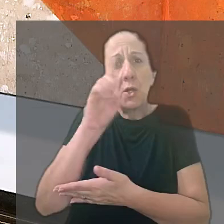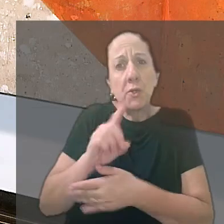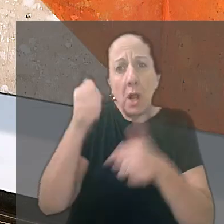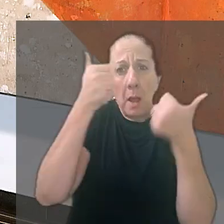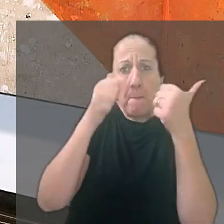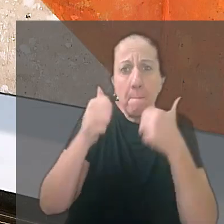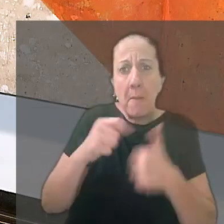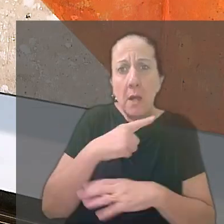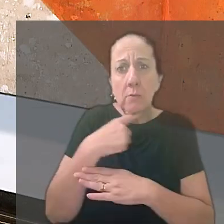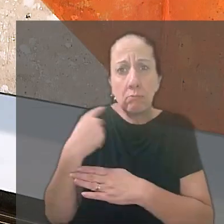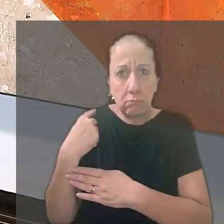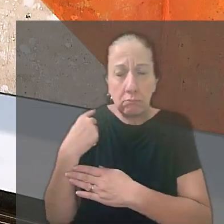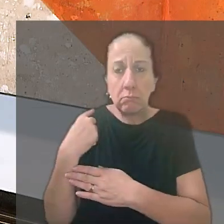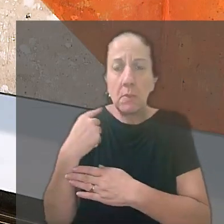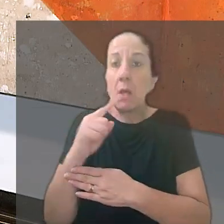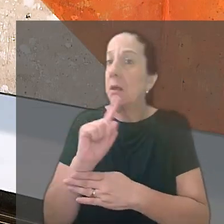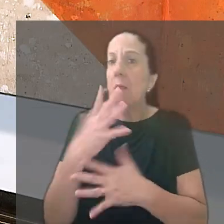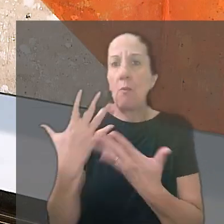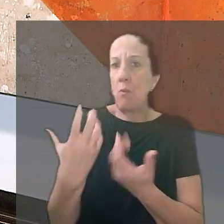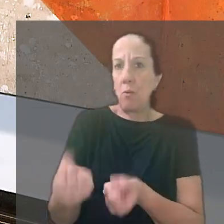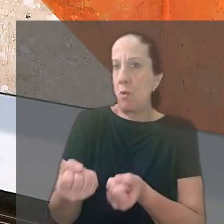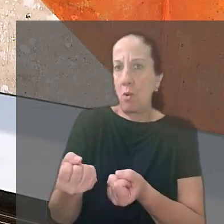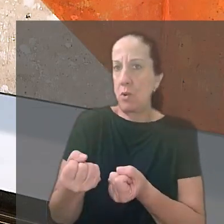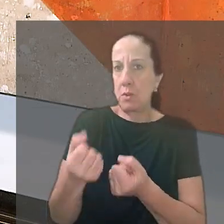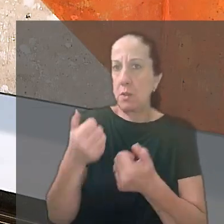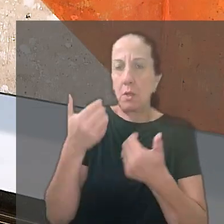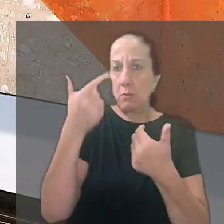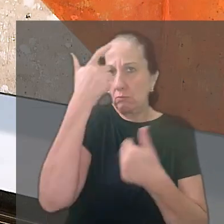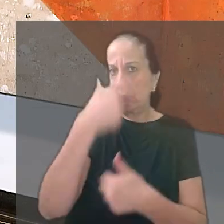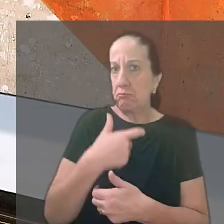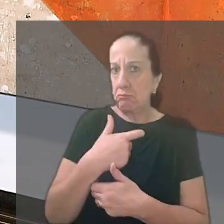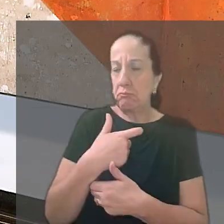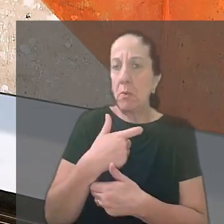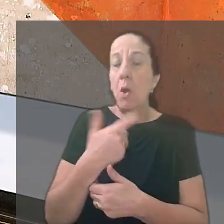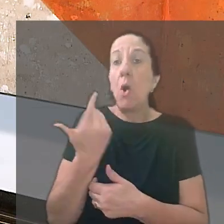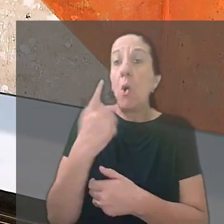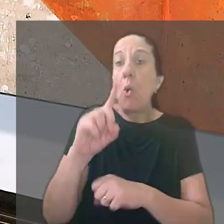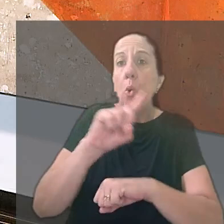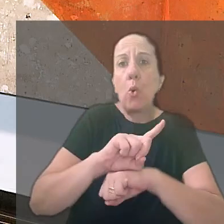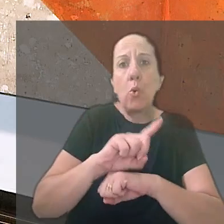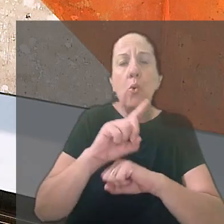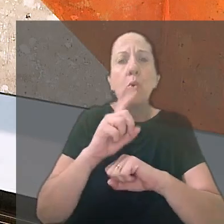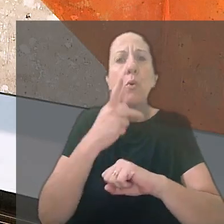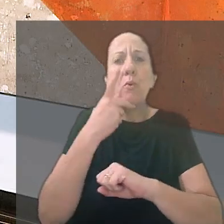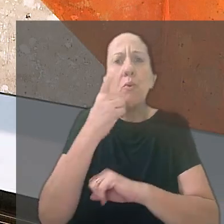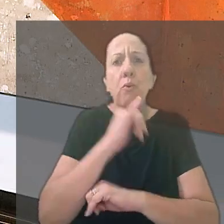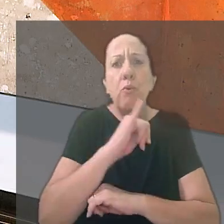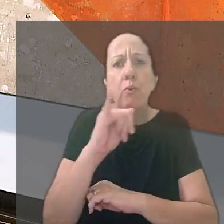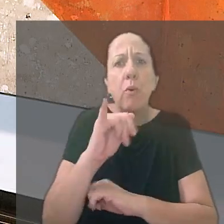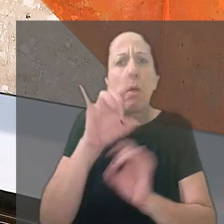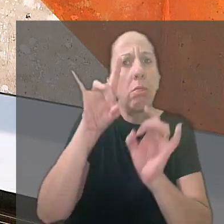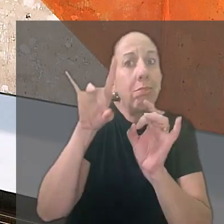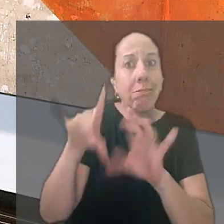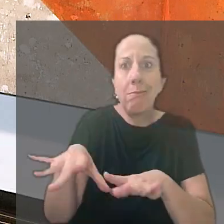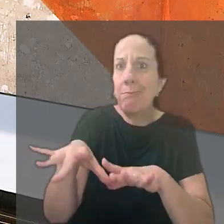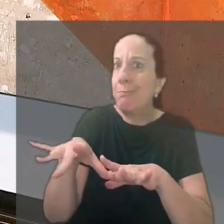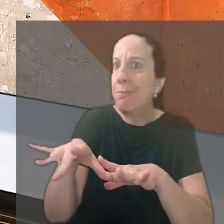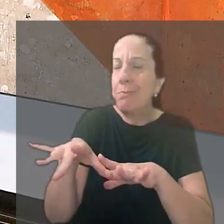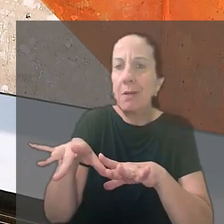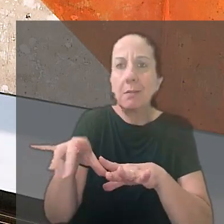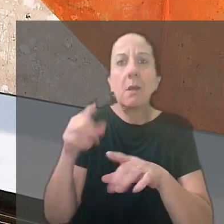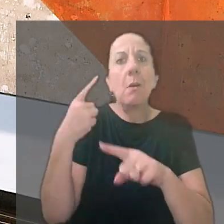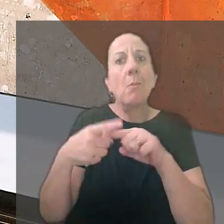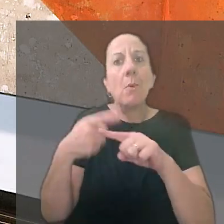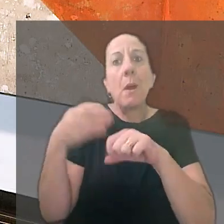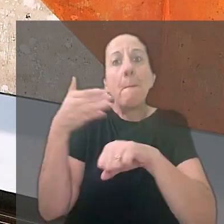de imagem atrasadas, o que não foi aceito pelo jogador. No dia seguinte, ele foi comunicado da dispensa por justa causa por